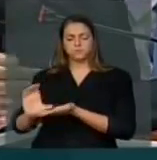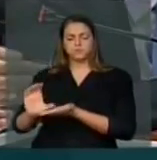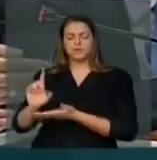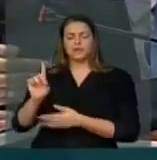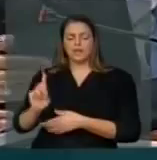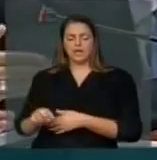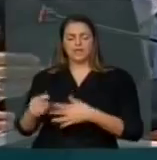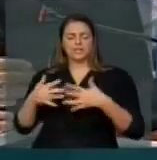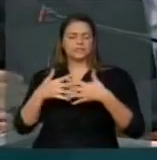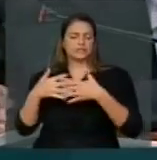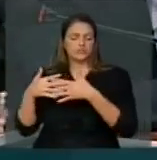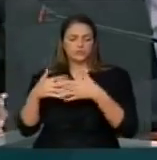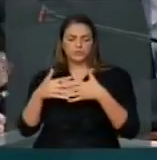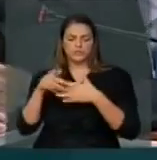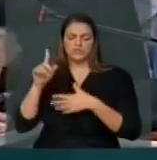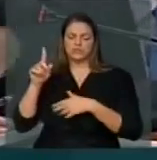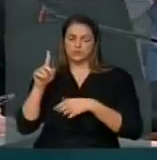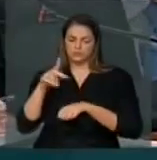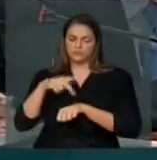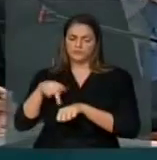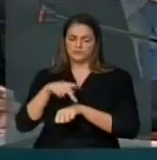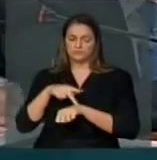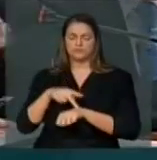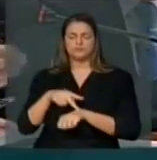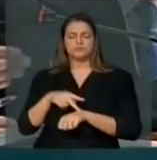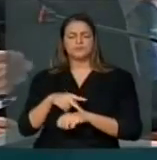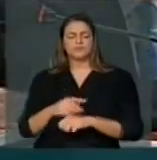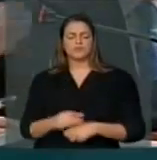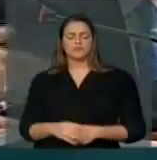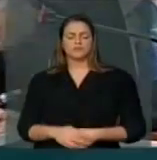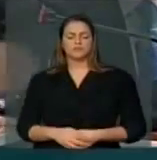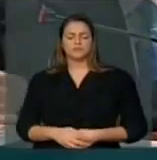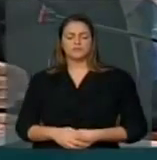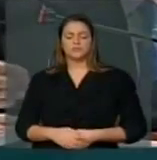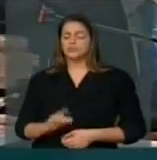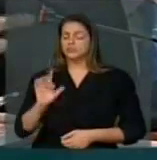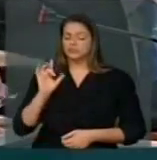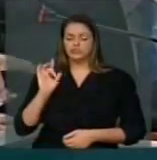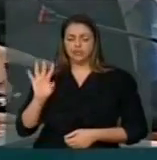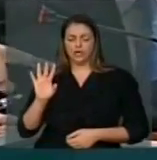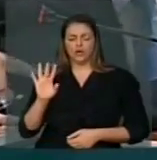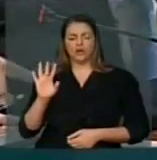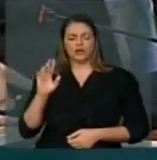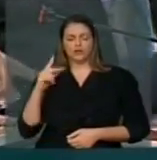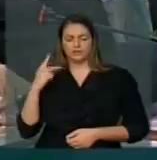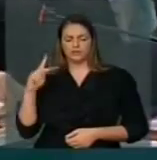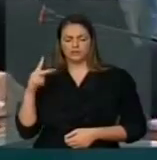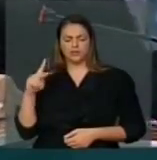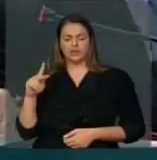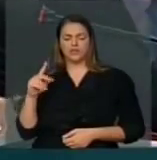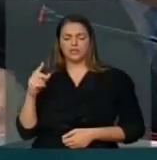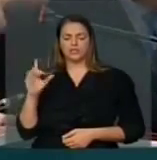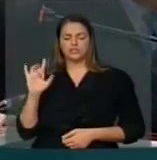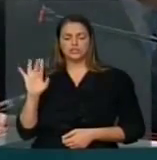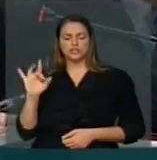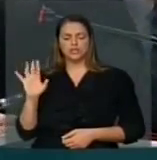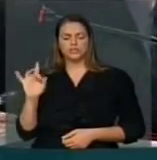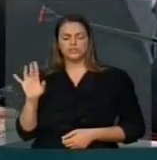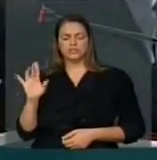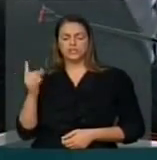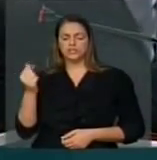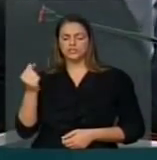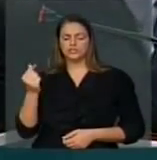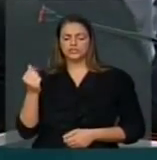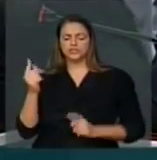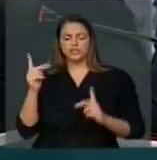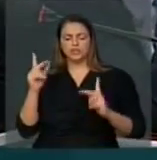com os Estados Unidos. E até a minha informação, que só dos Estados Unidos vale sozinho o valor das 9